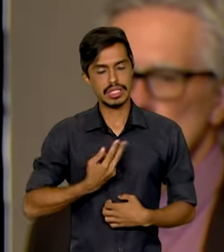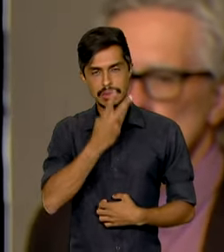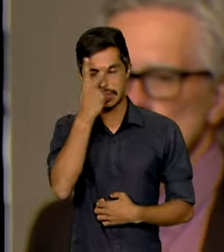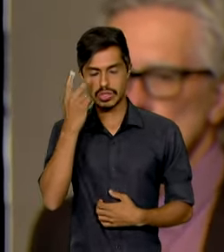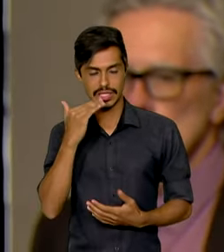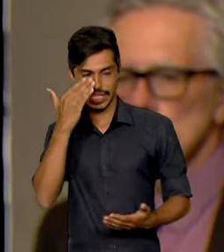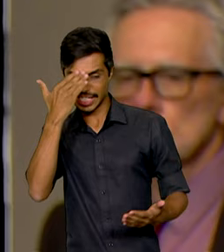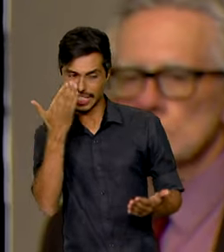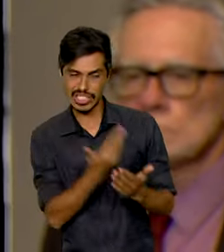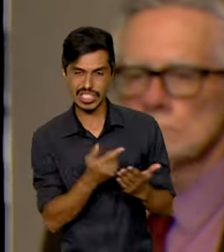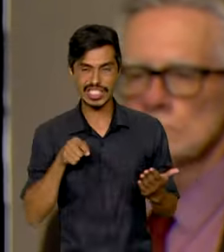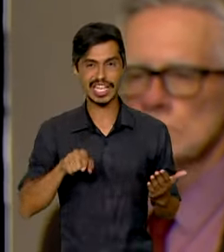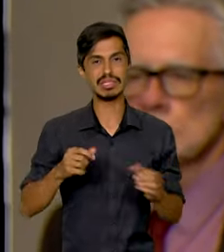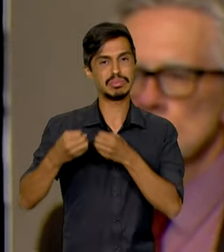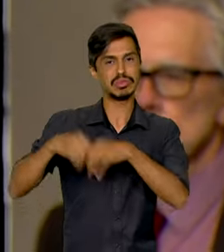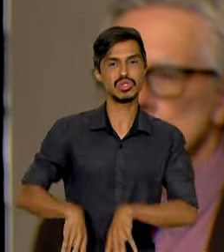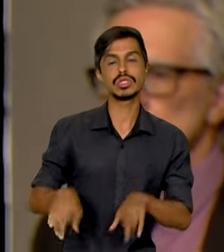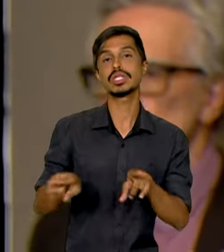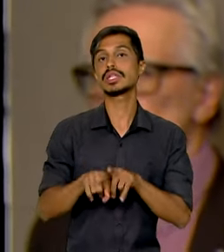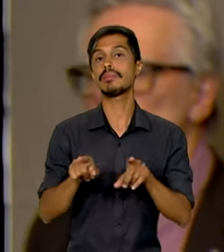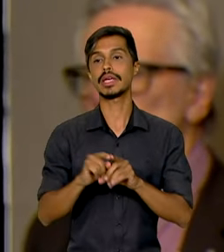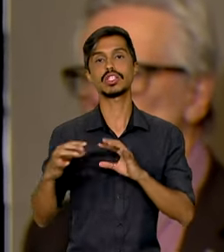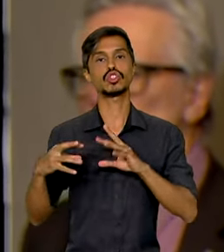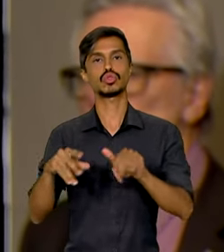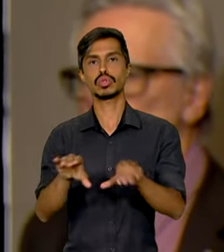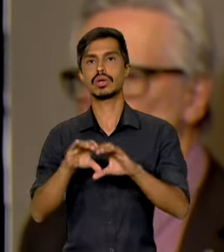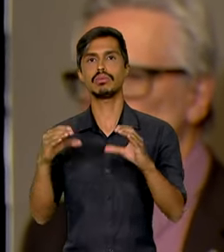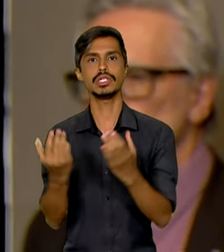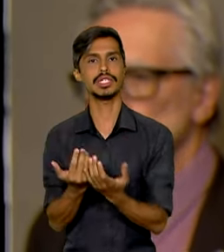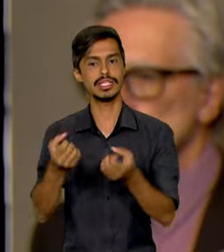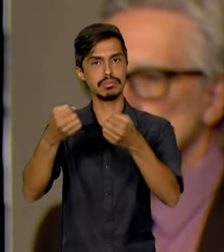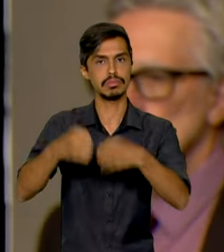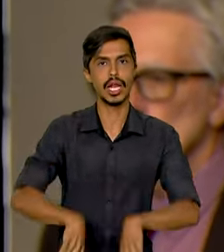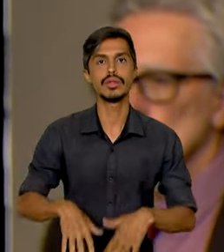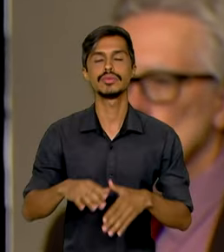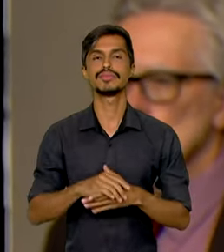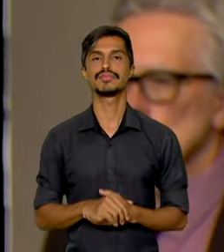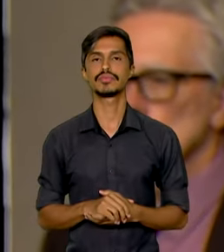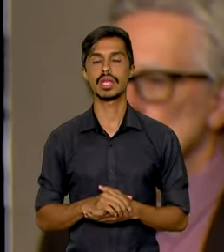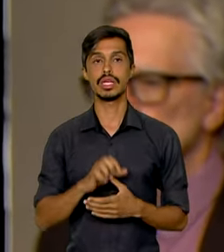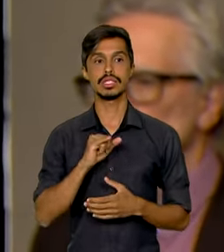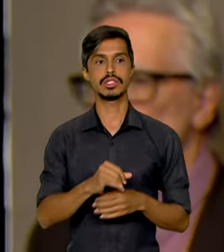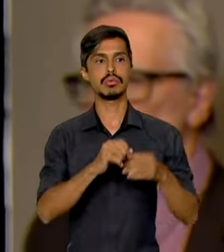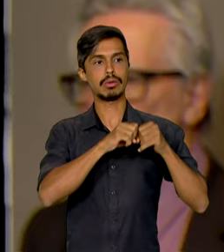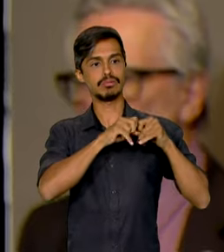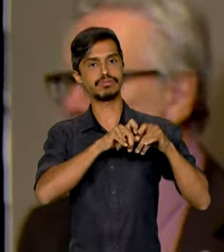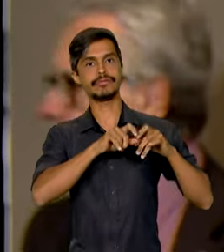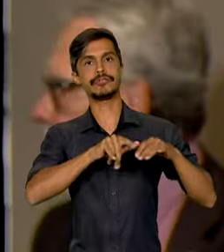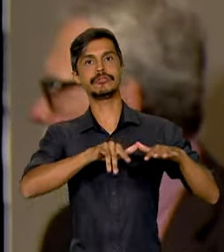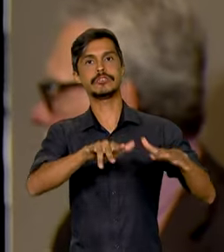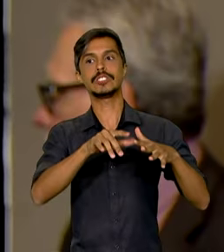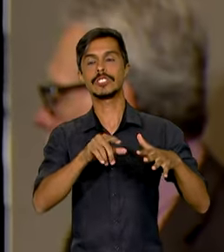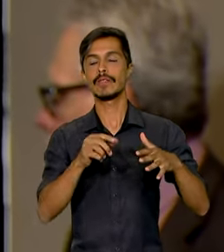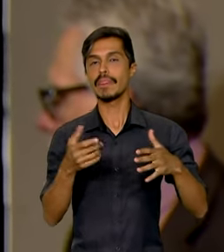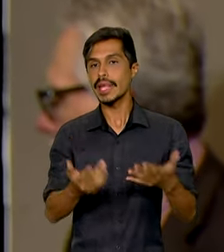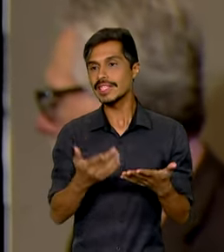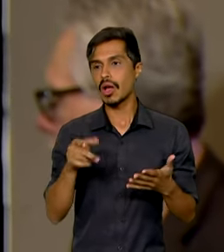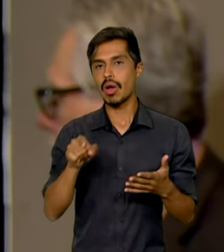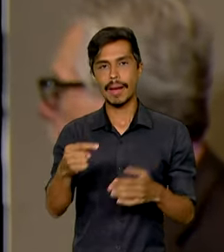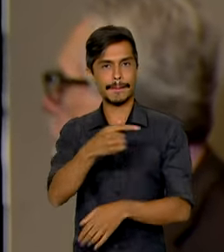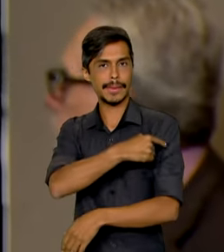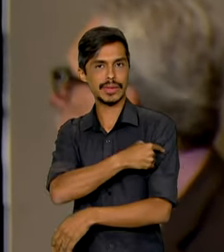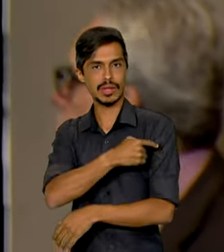na informação falsa, como também de toda a comunidade. Quando uma proporção significativa da população não é